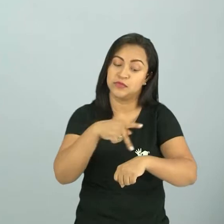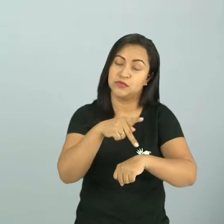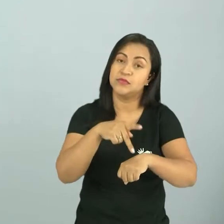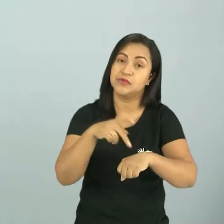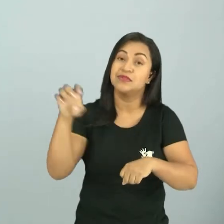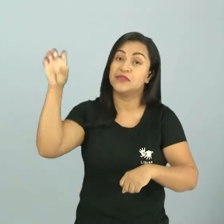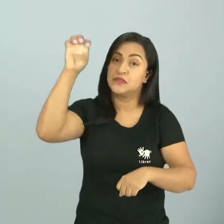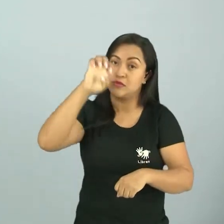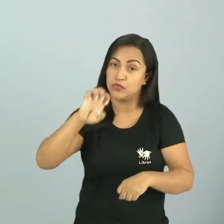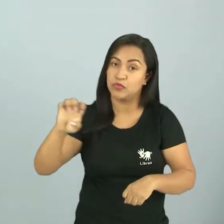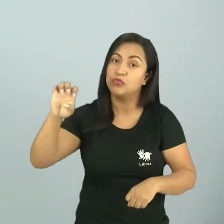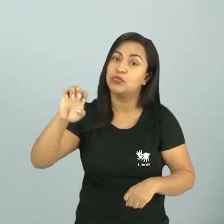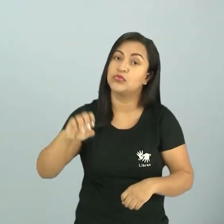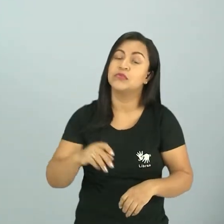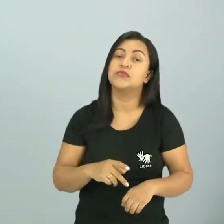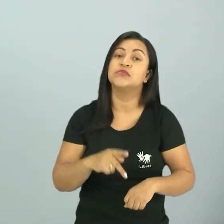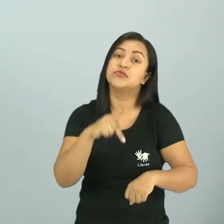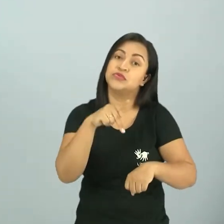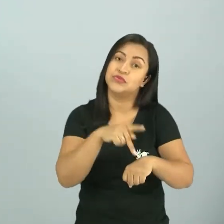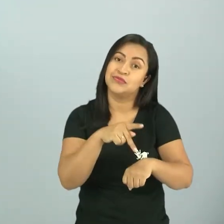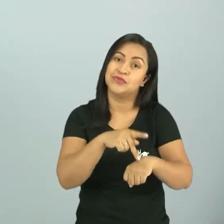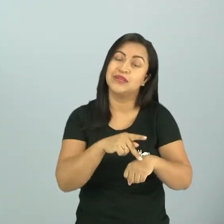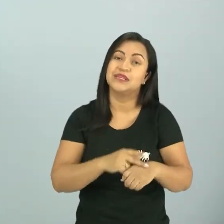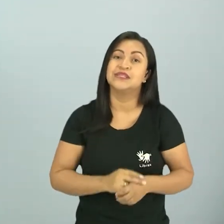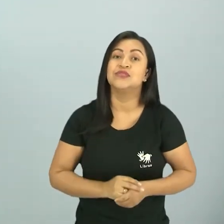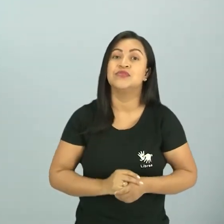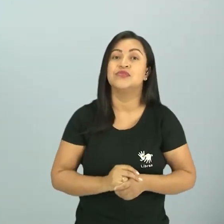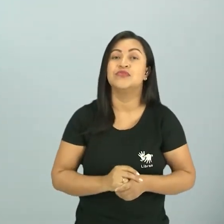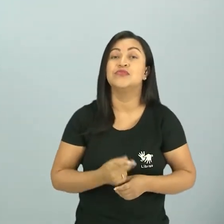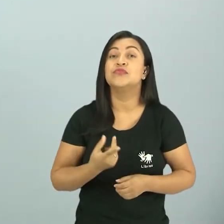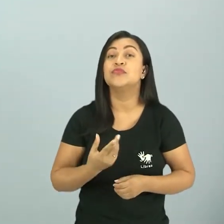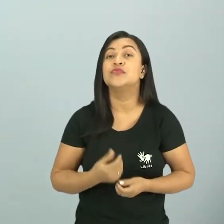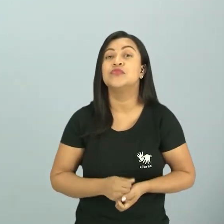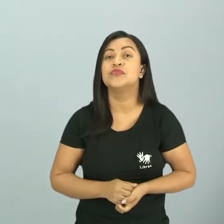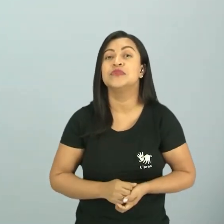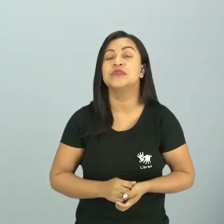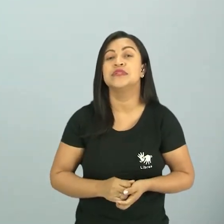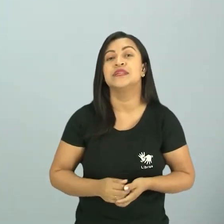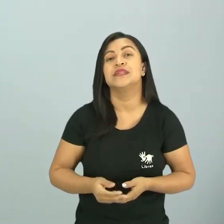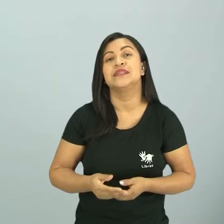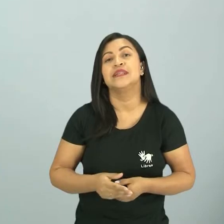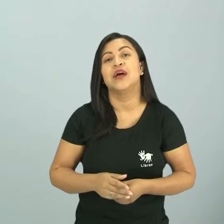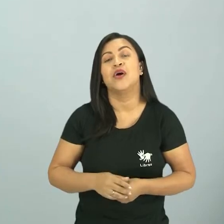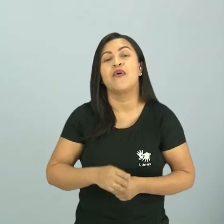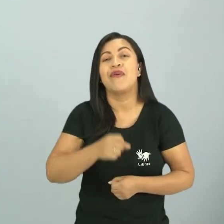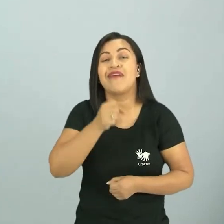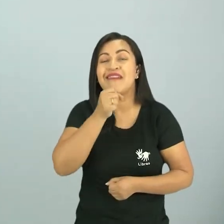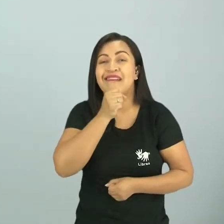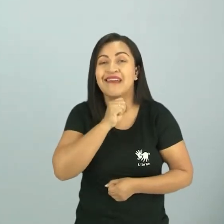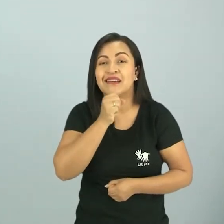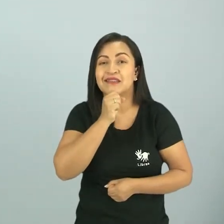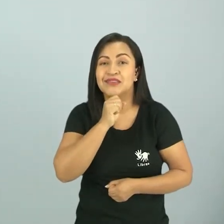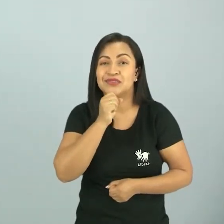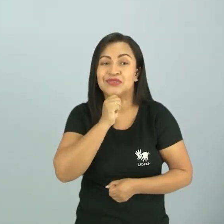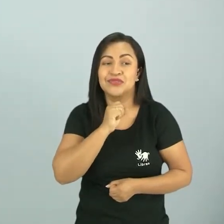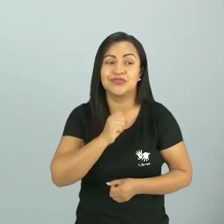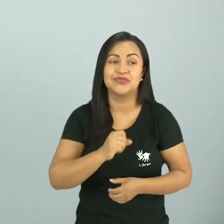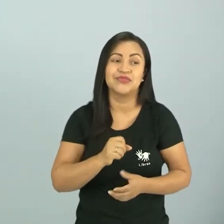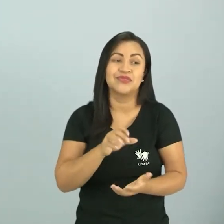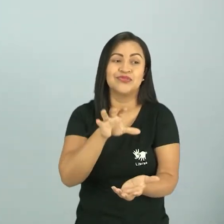da Europa Ocidental, são países que são bastante o quê? Estão na fase idosa, tem muitos idosos, tá?